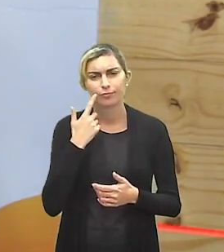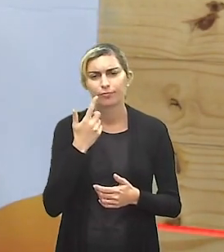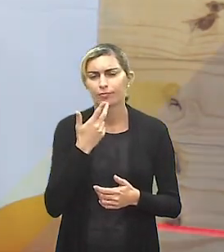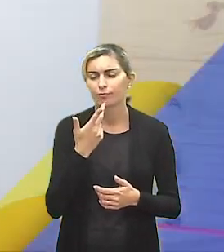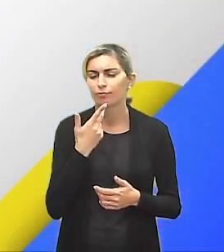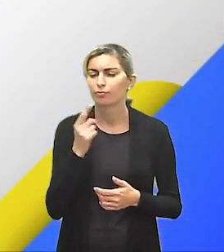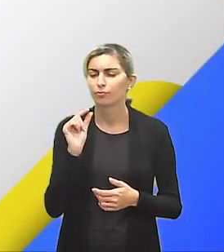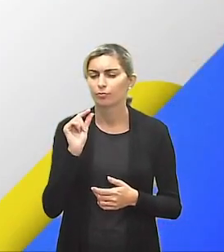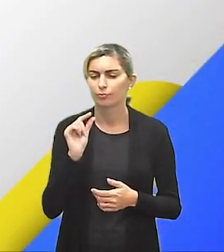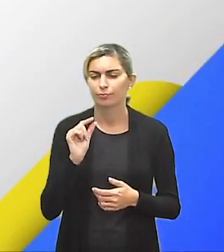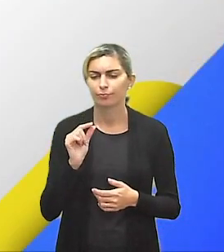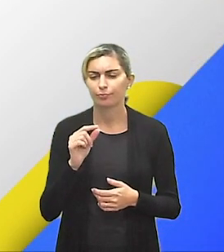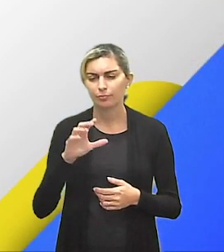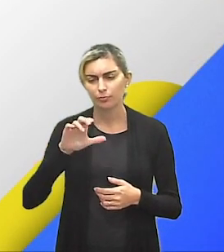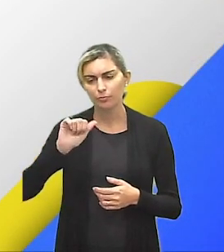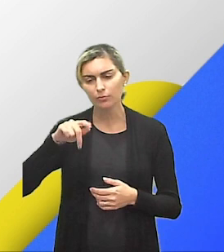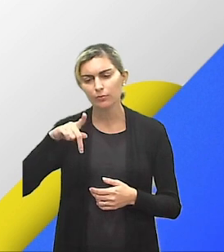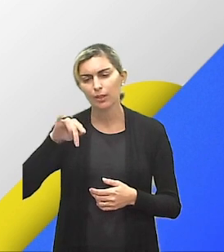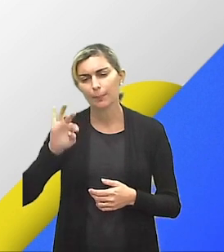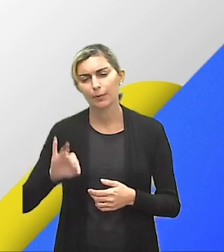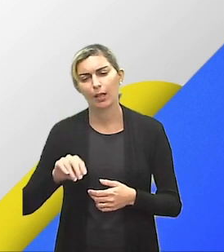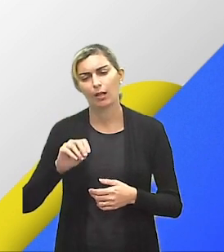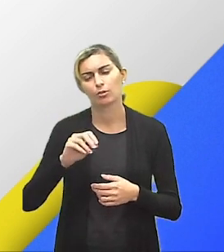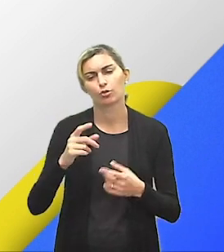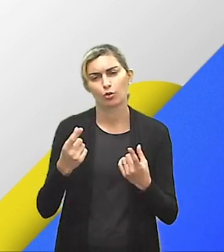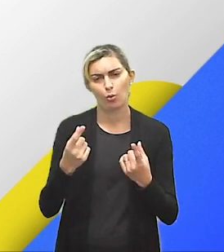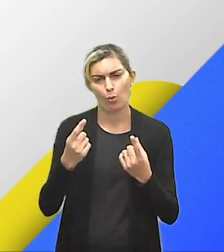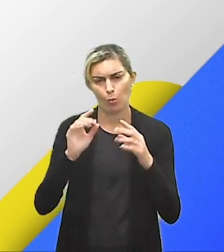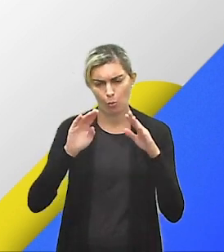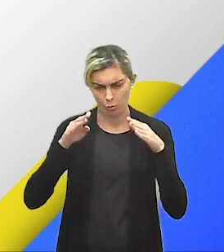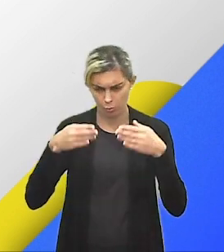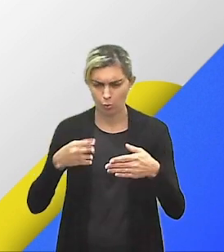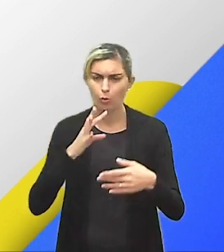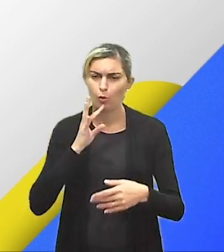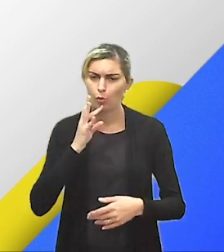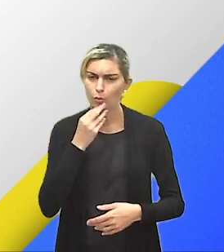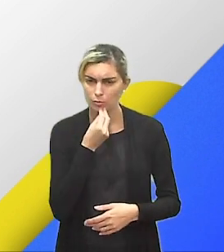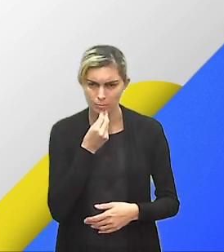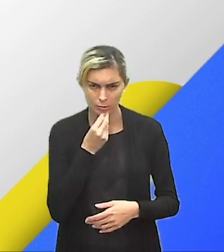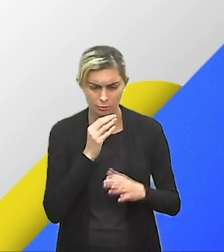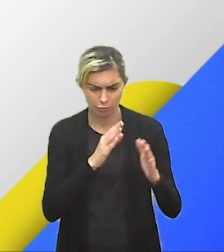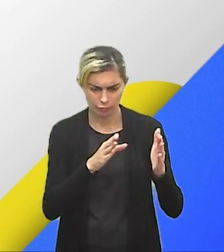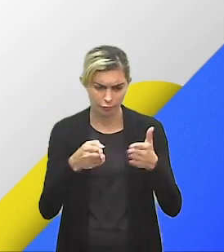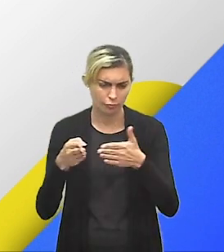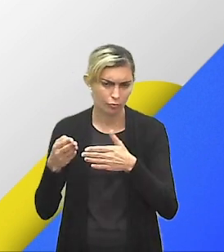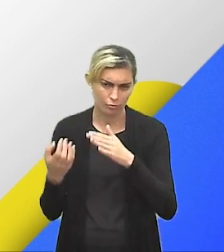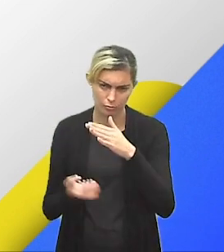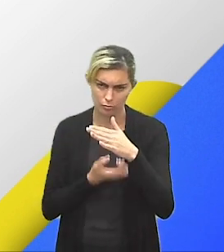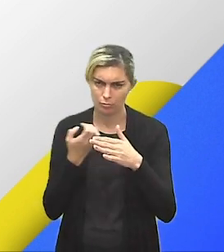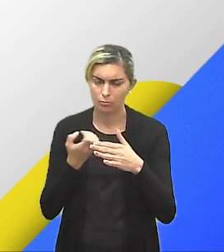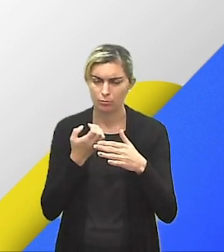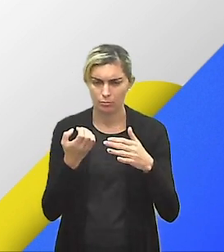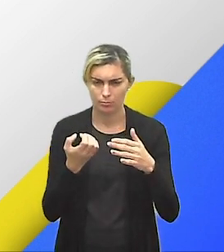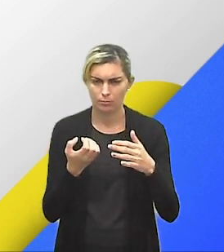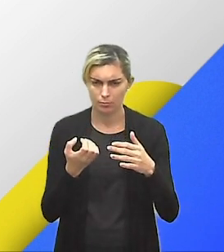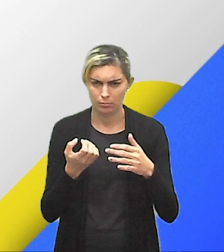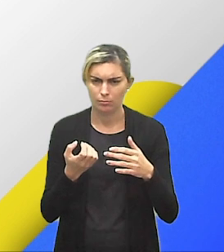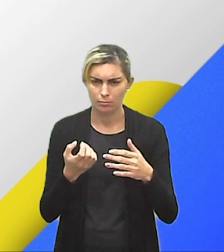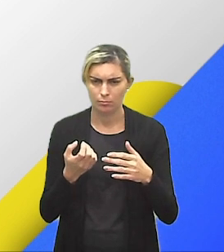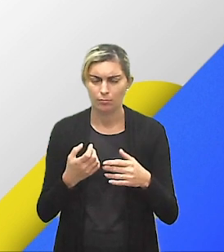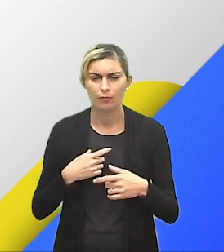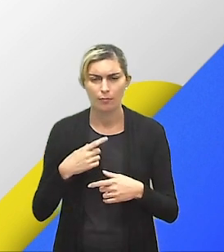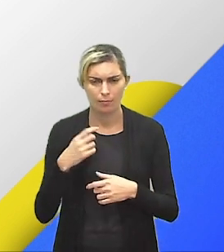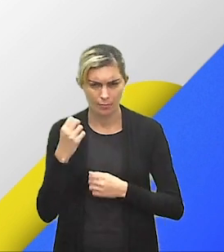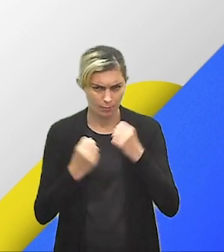agora sobre os capitais do conhecimento, que é o foco das organizações agora, que antigamente se tinha aquela